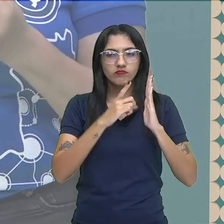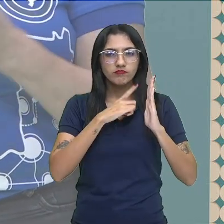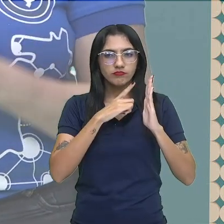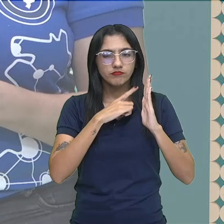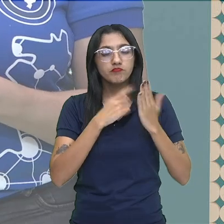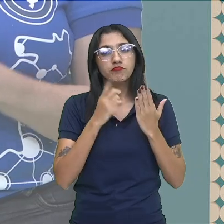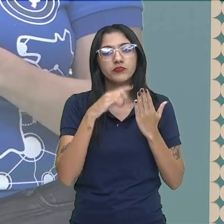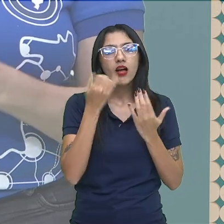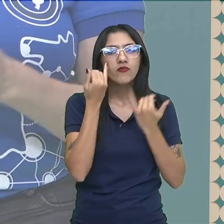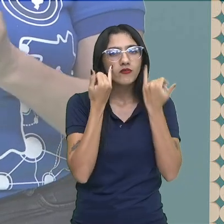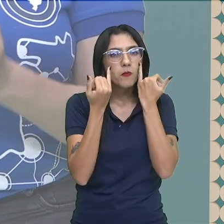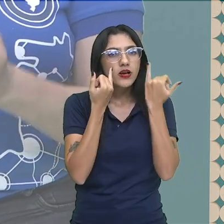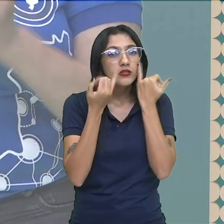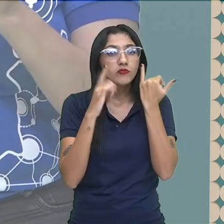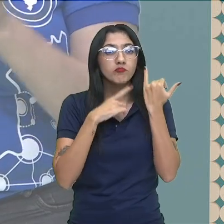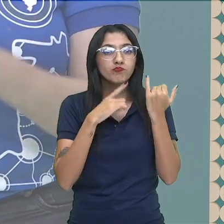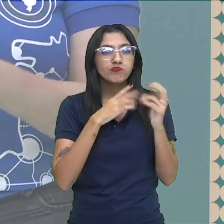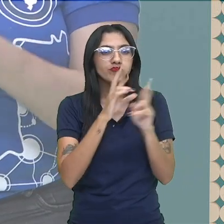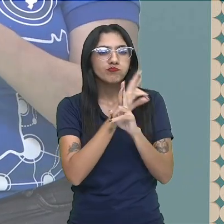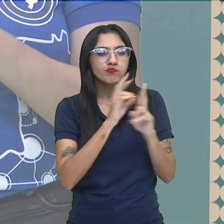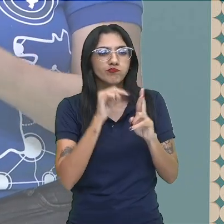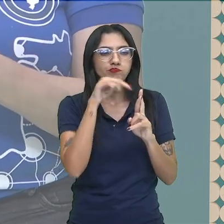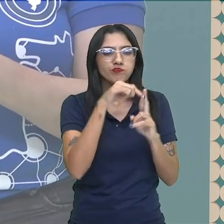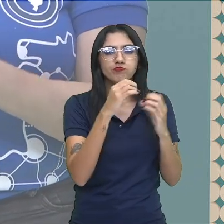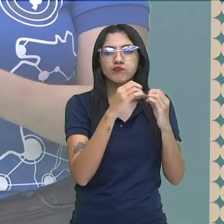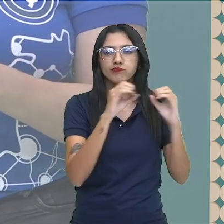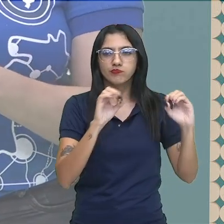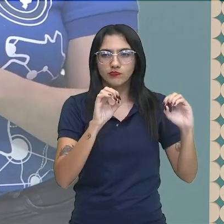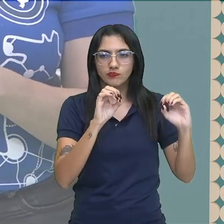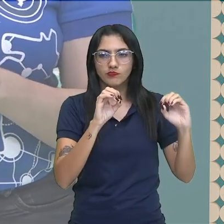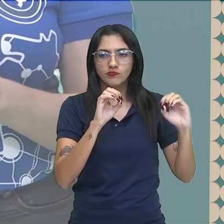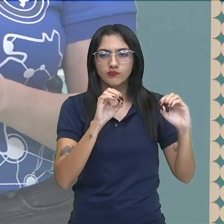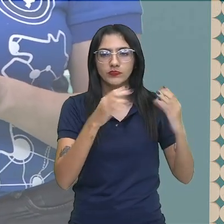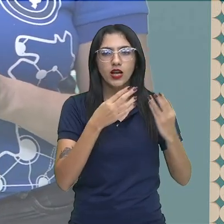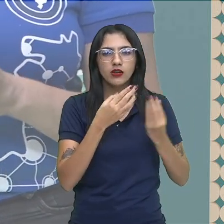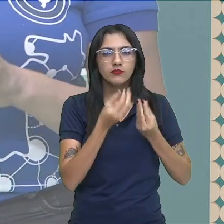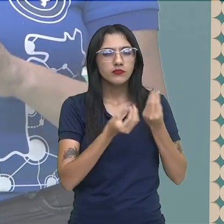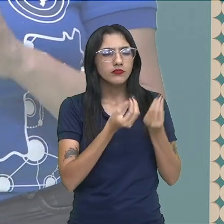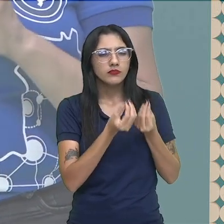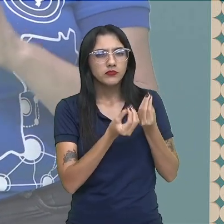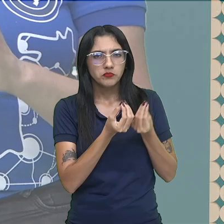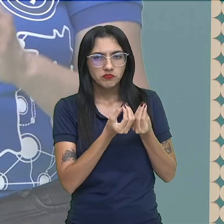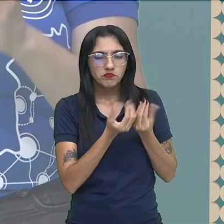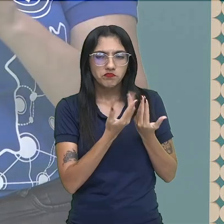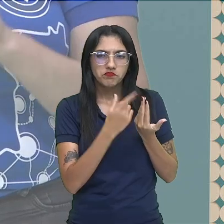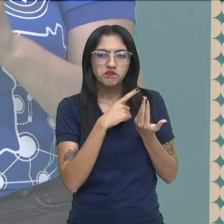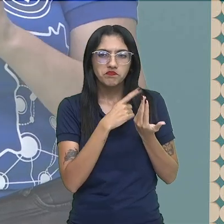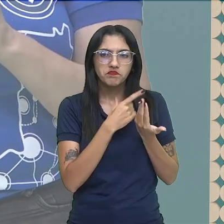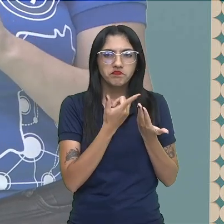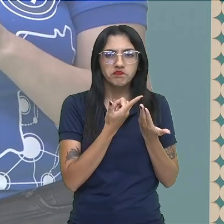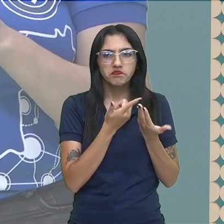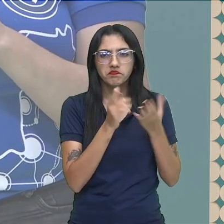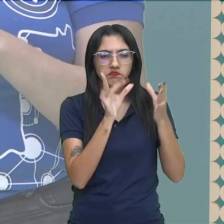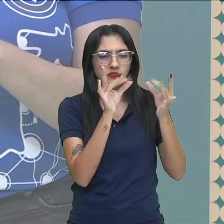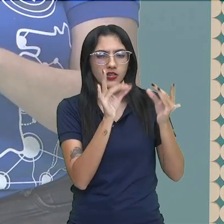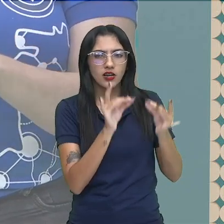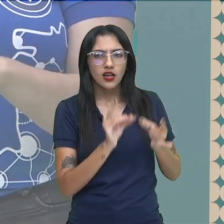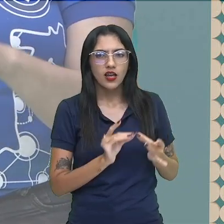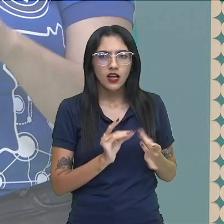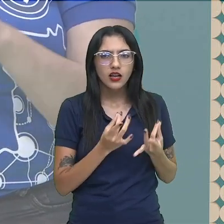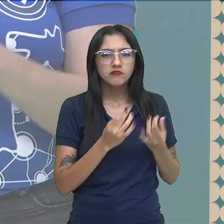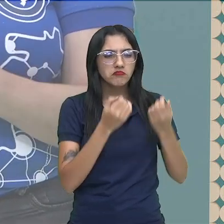contendo informações que já fazem parte desse termo. Ou seja, vai dar praticamente